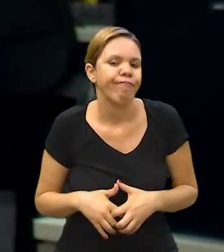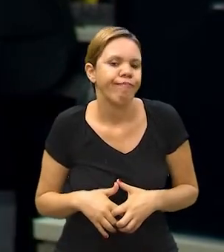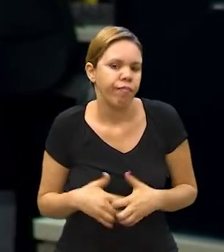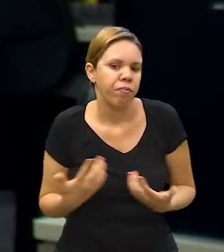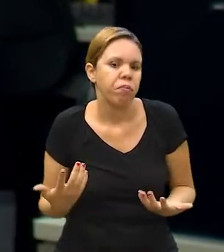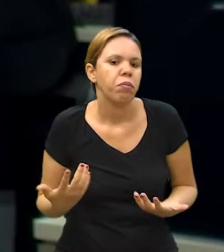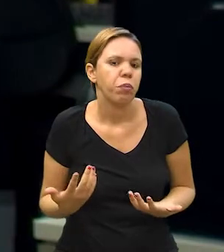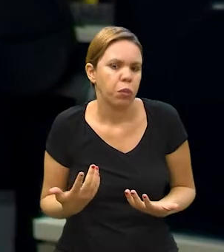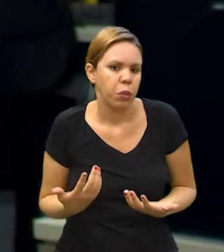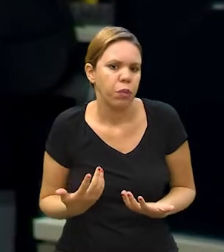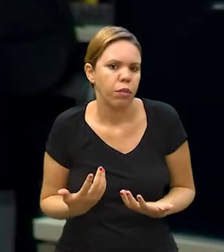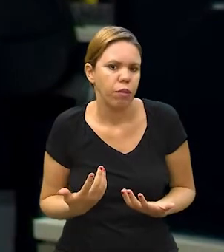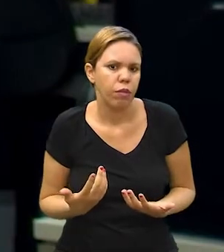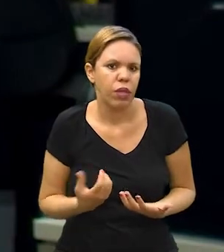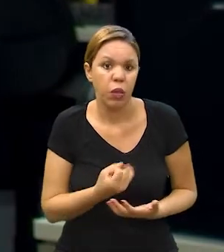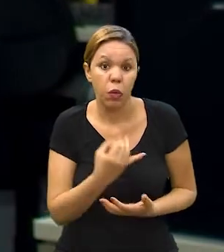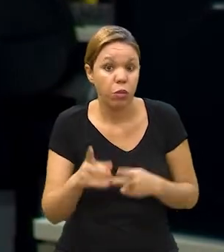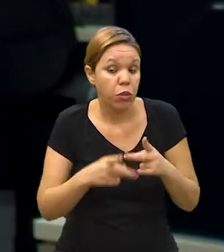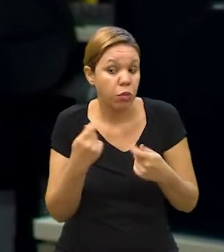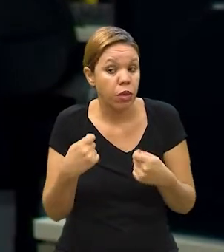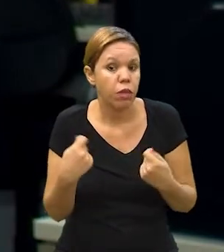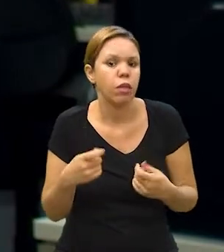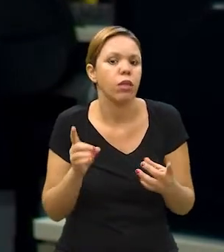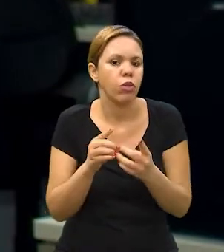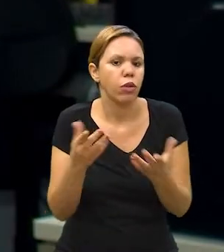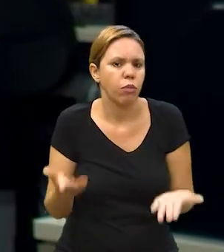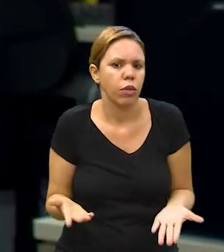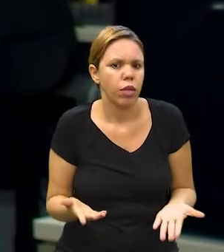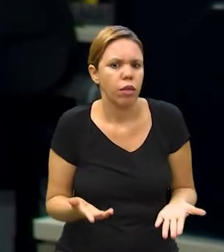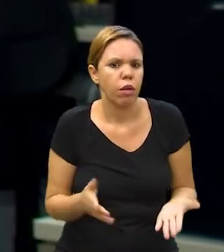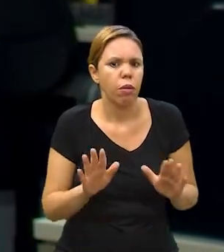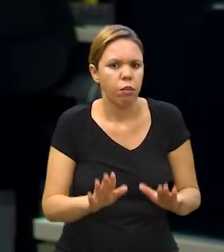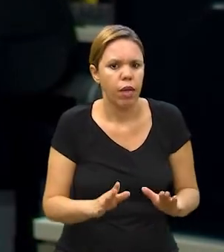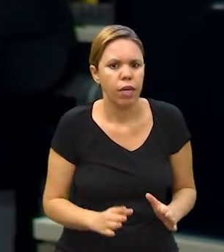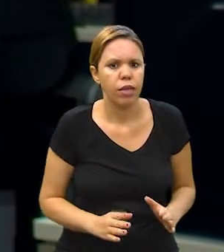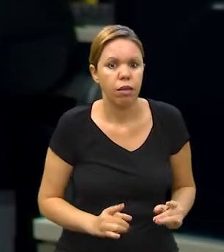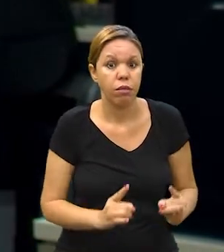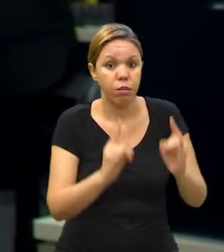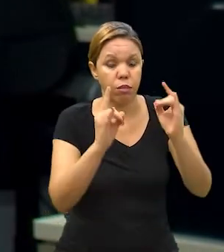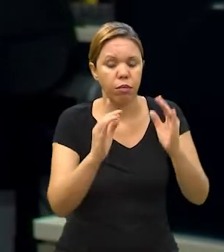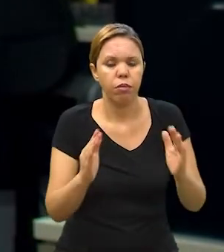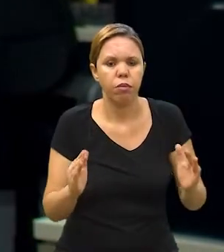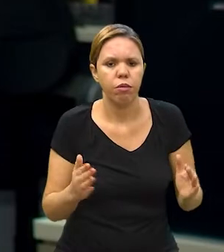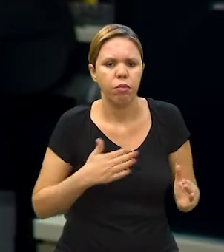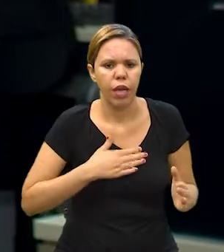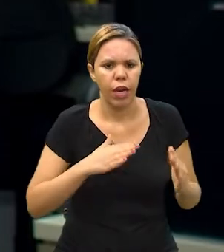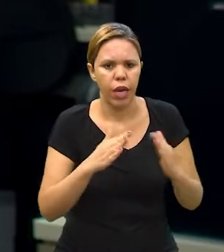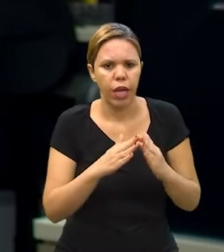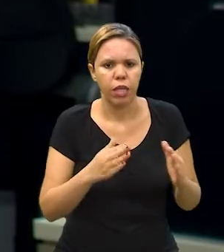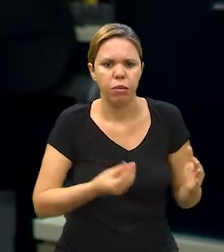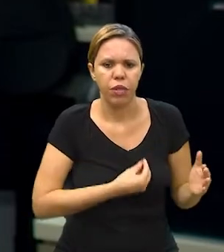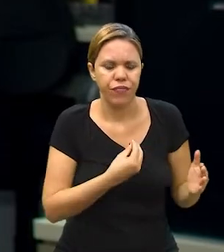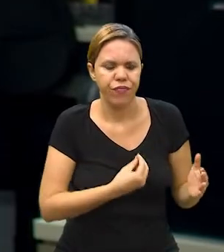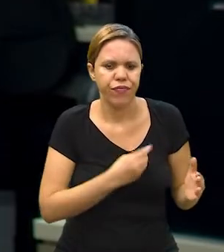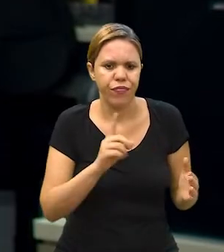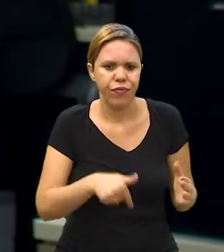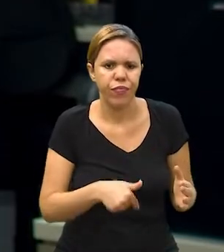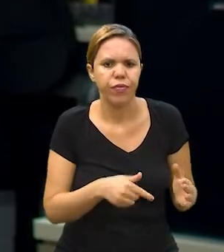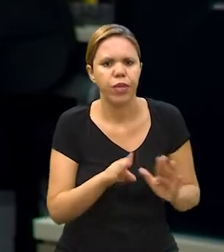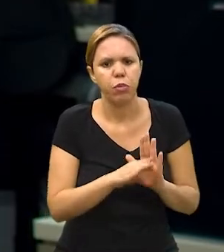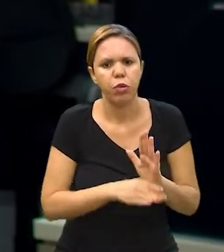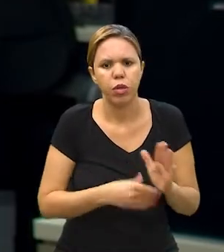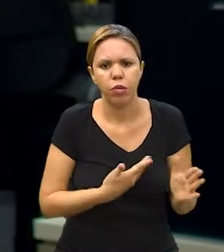muito, vamos dizer, com alta demanda, né? Então, esses empreendimentos do Minha Casa Minha Vida, eles sempre têm, infelizmente, especialmente a partir da